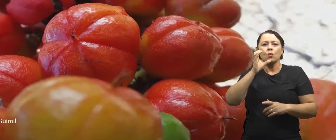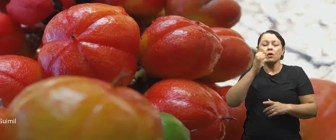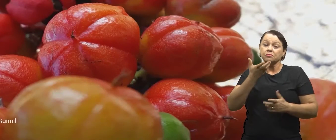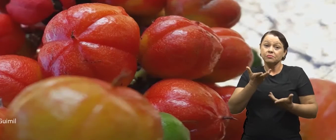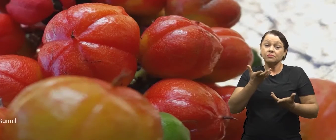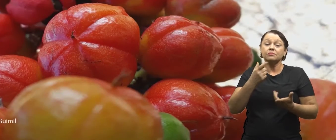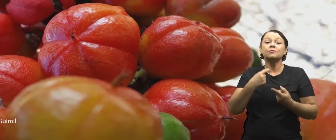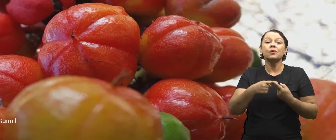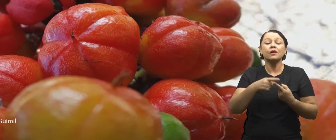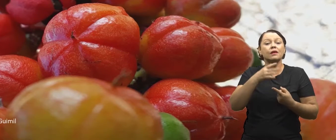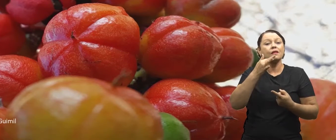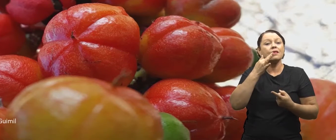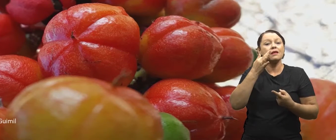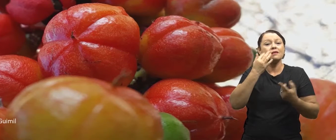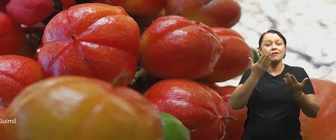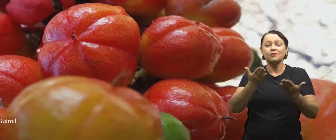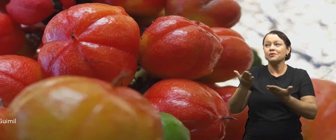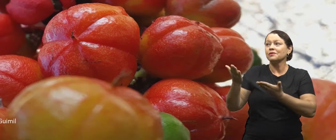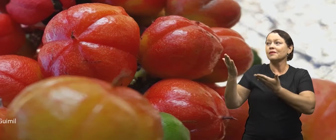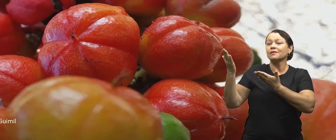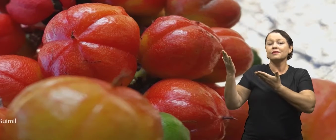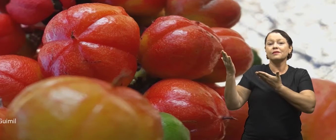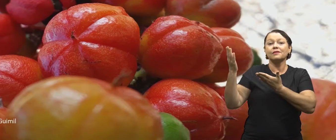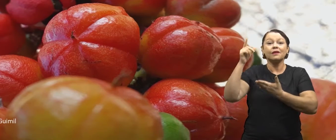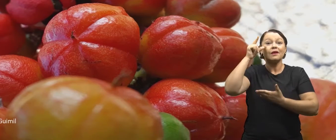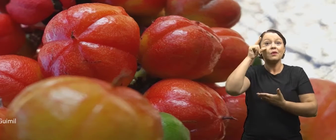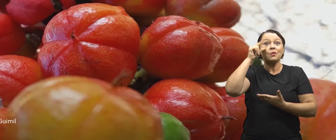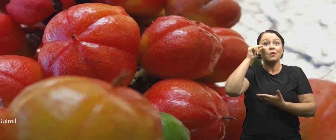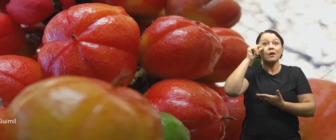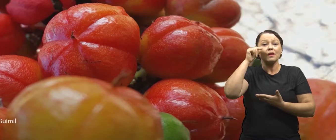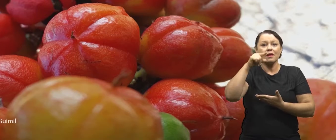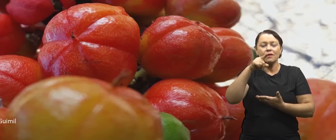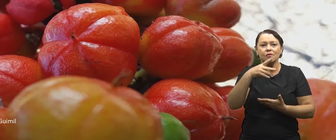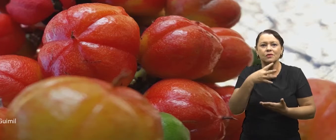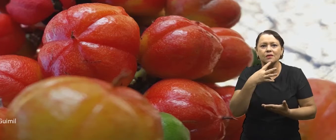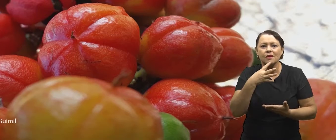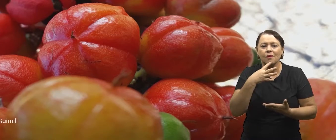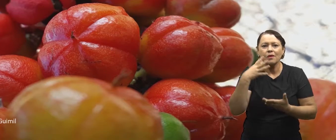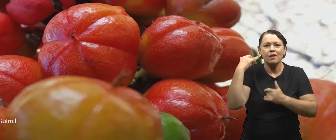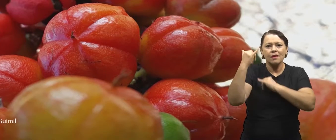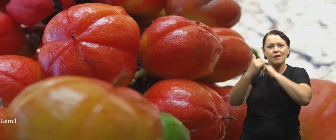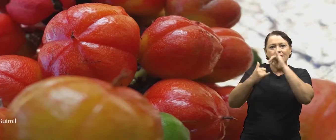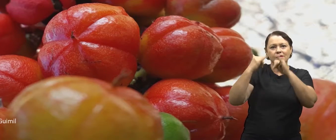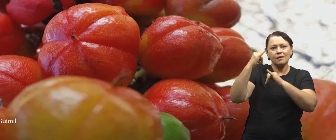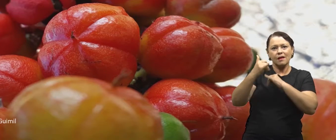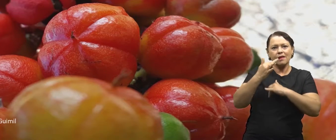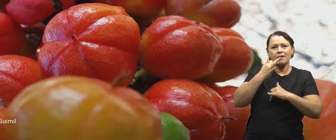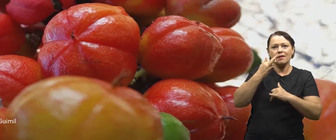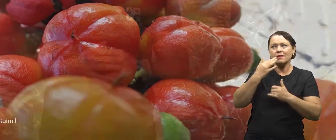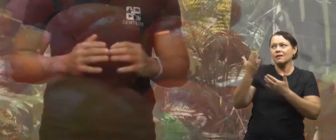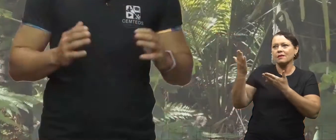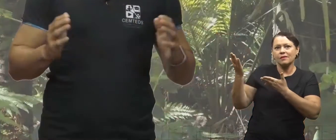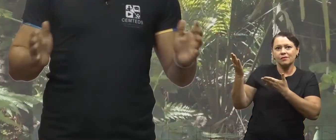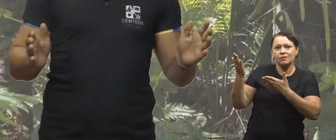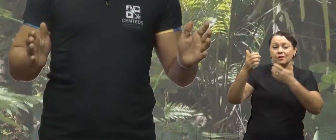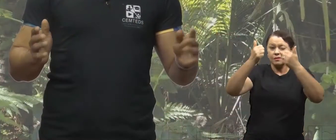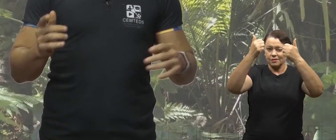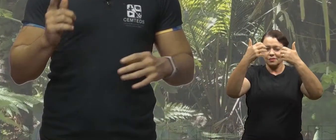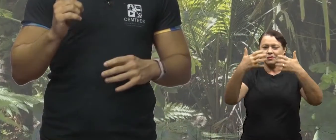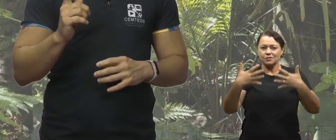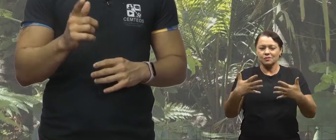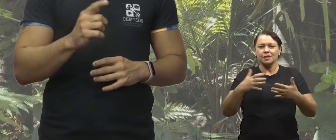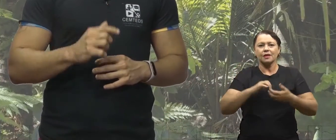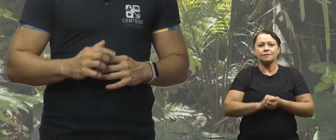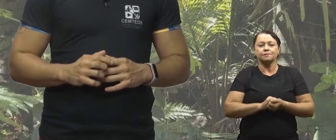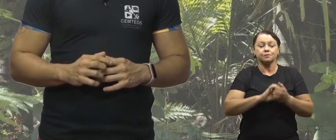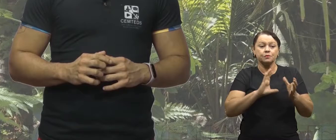Ele vem dessa fruta aqui, o guaraná. E você conhece a lenda dessa fruta? Vou te contar então. Dizem